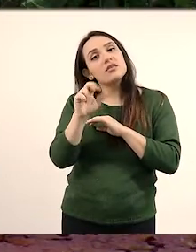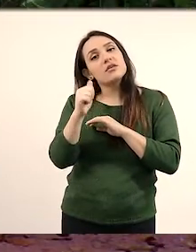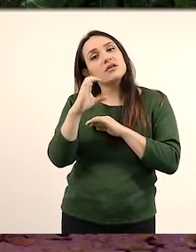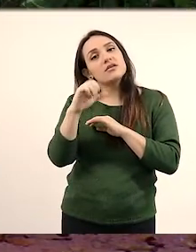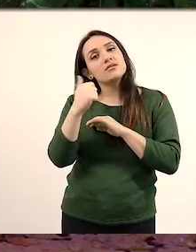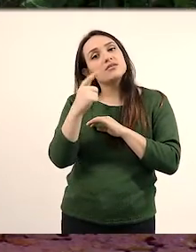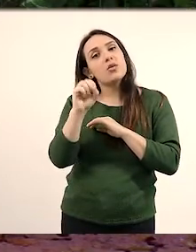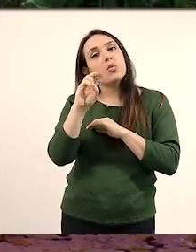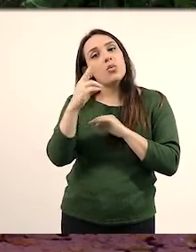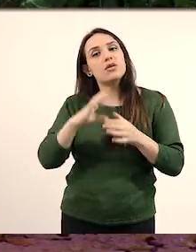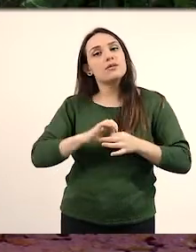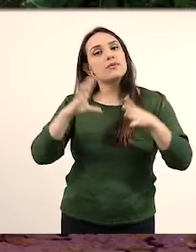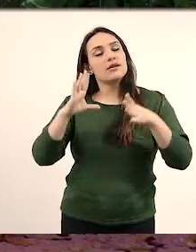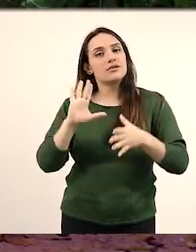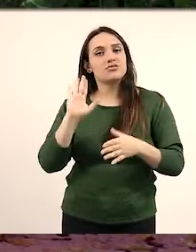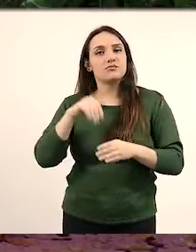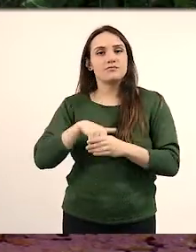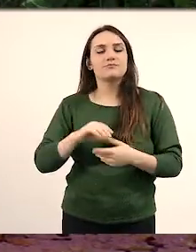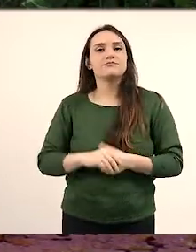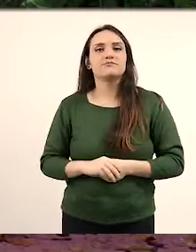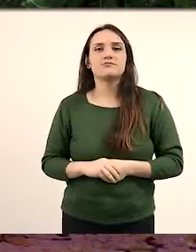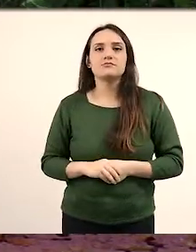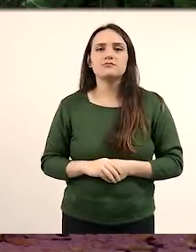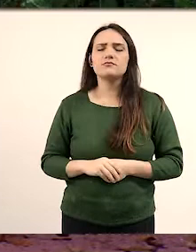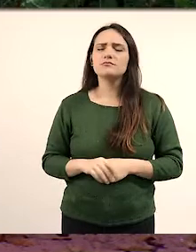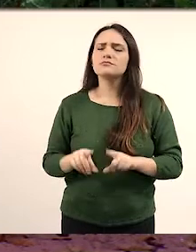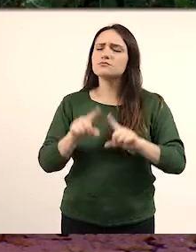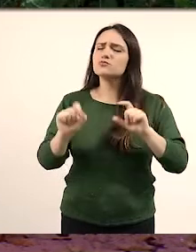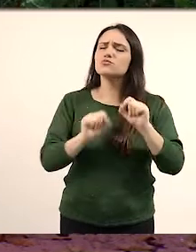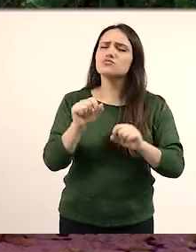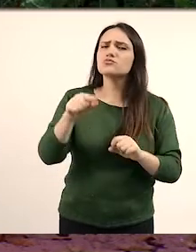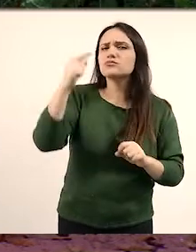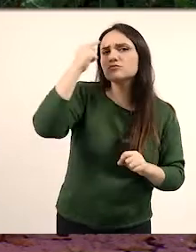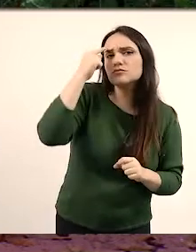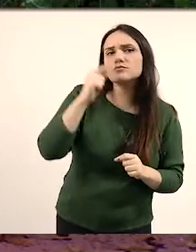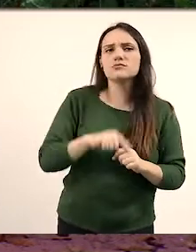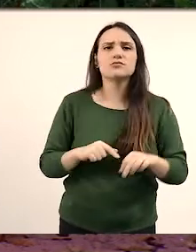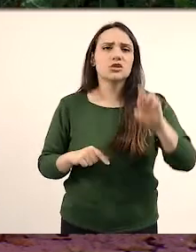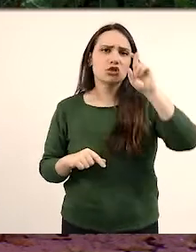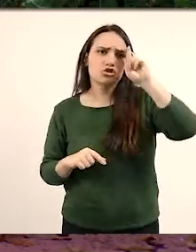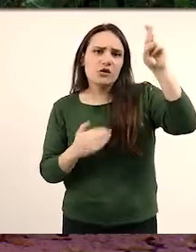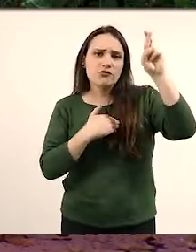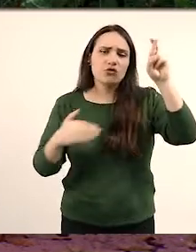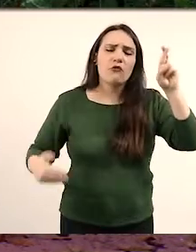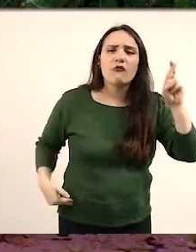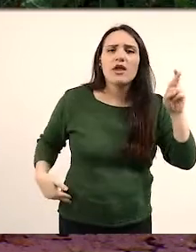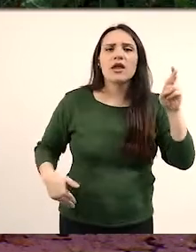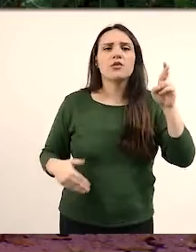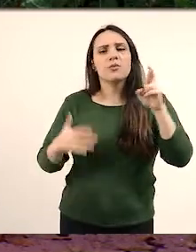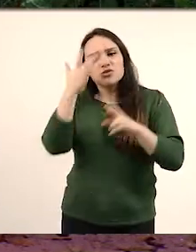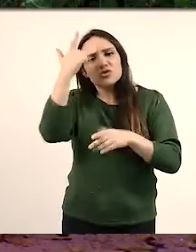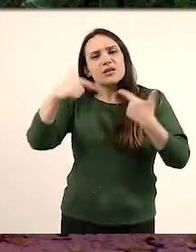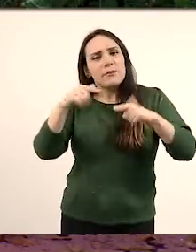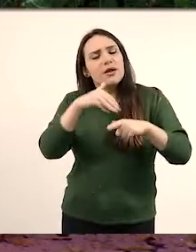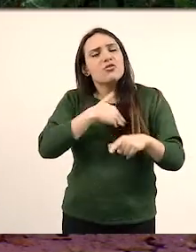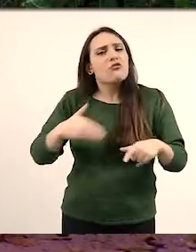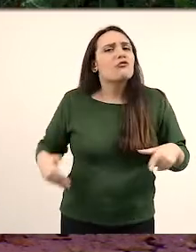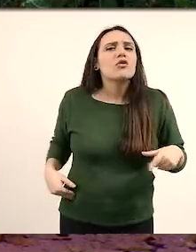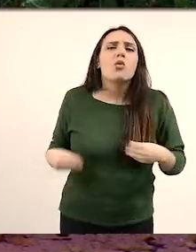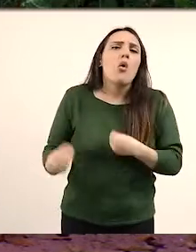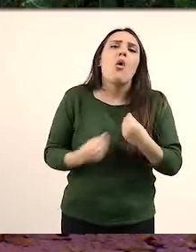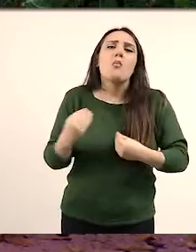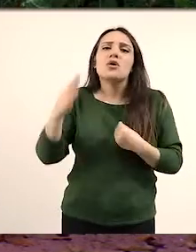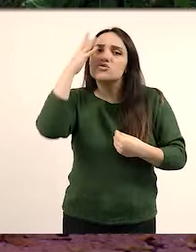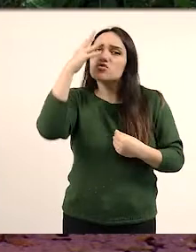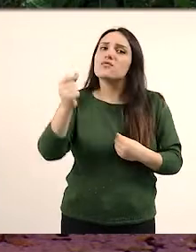Na sua avaliação, como que os agentes públicos, os poderes públicos, todo mundo que está envolvido nisso tem lidado com